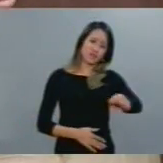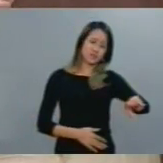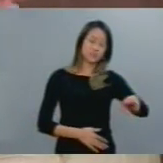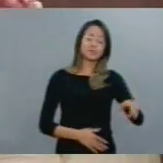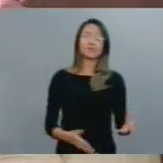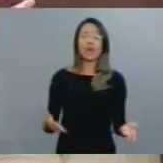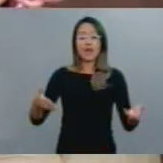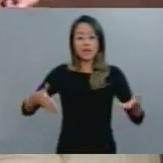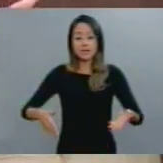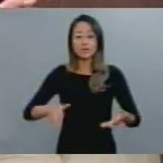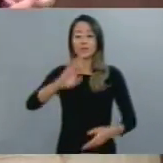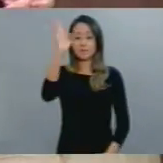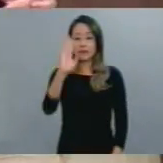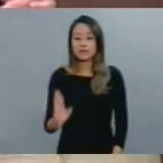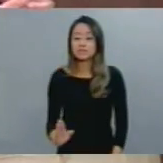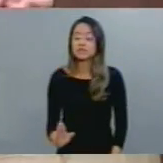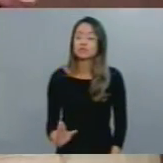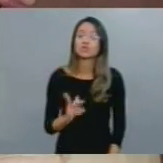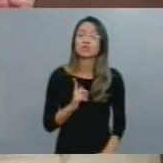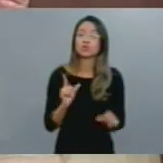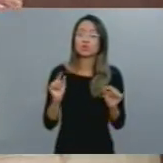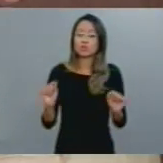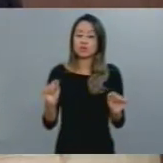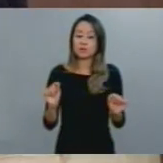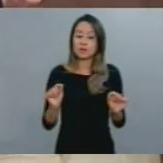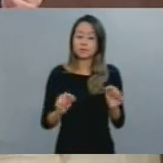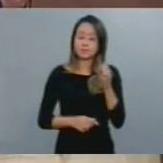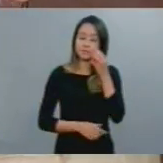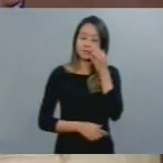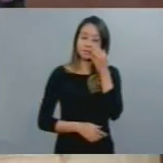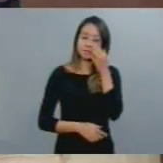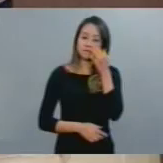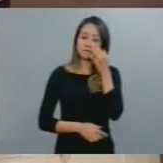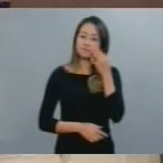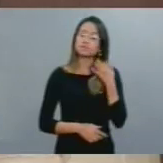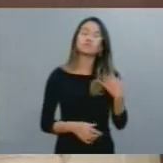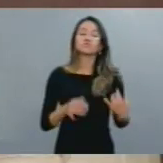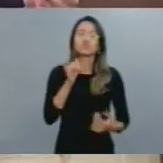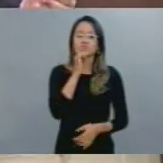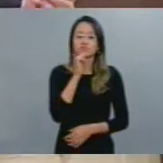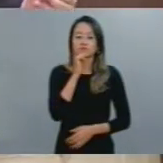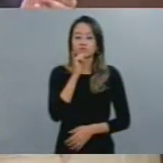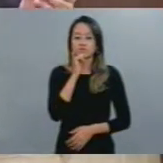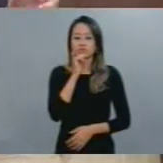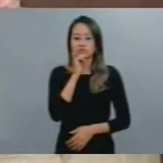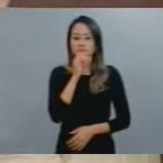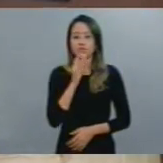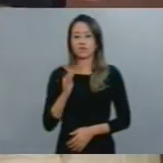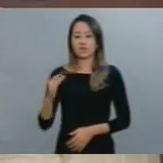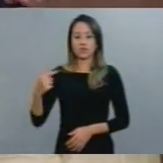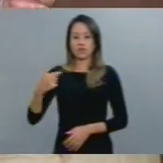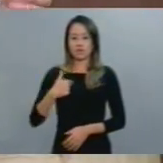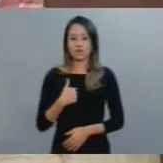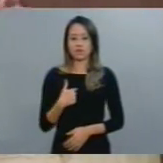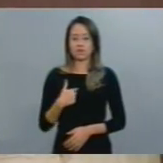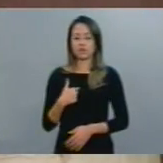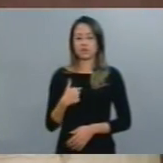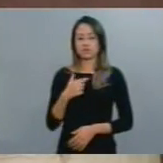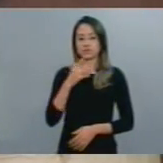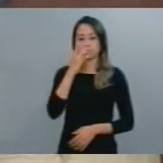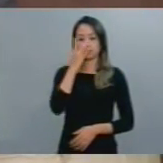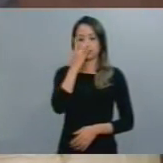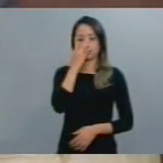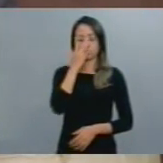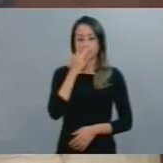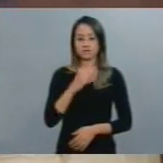Brasil, essa falsa polarização acaba por permitir que, inclusive, vozes protofascistas, beirando o fascismo... Mais 3 minutos, deputado